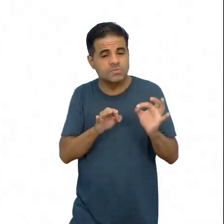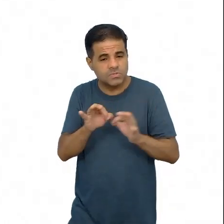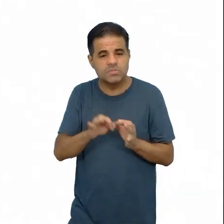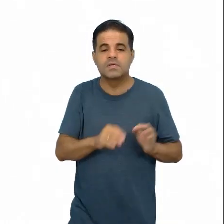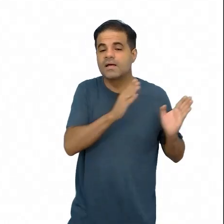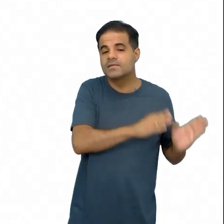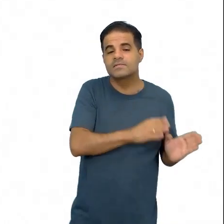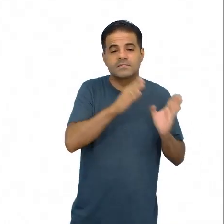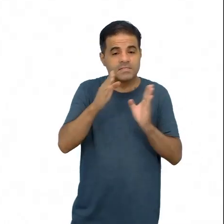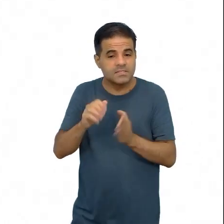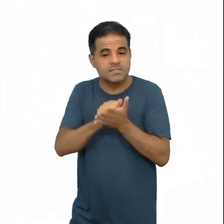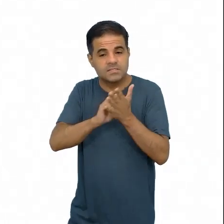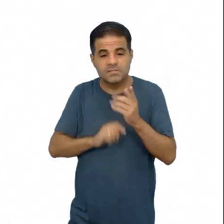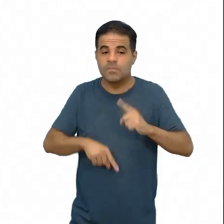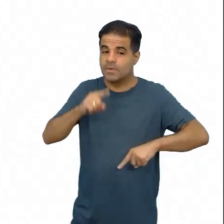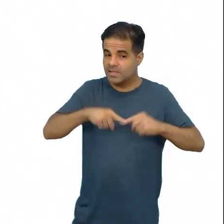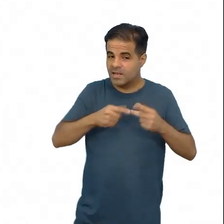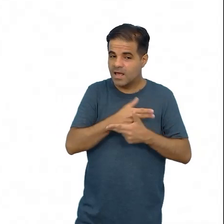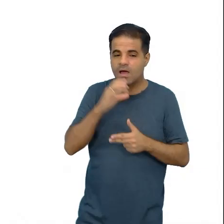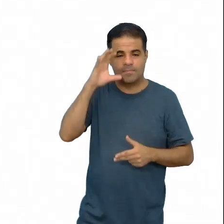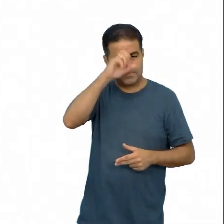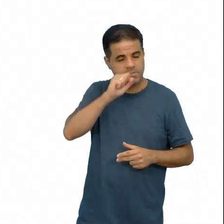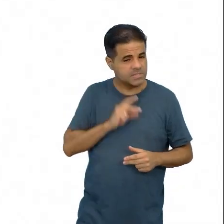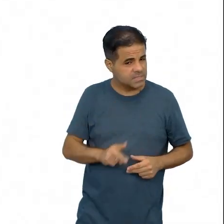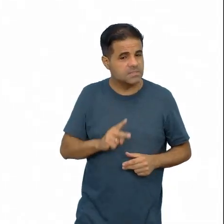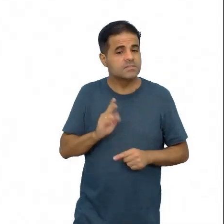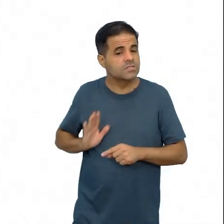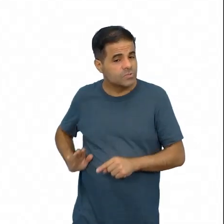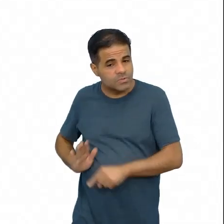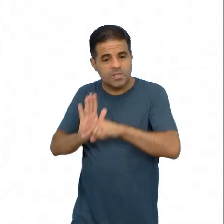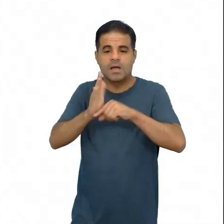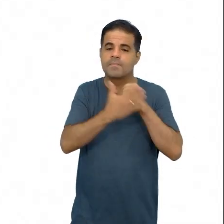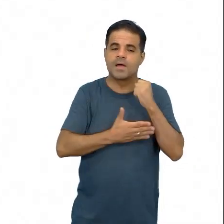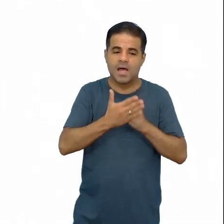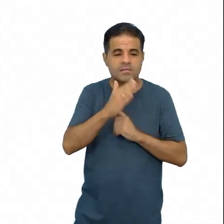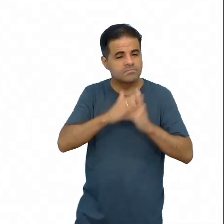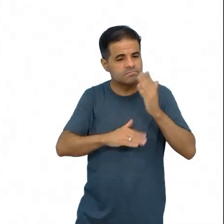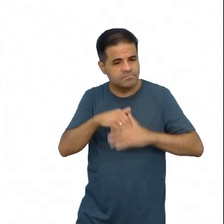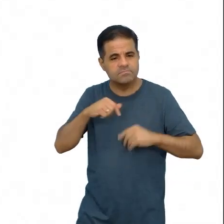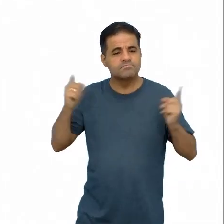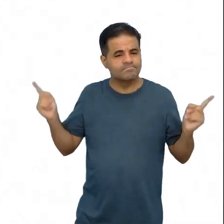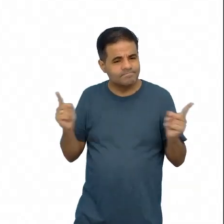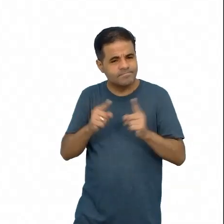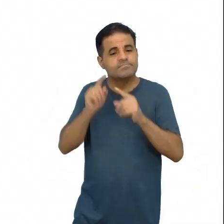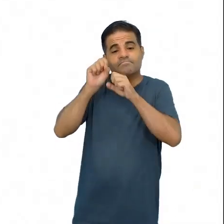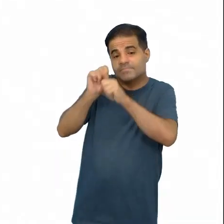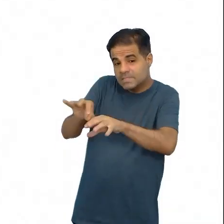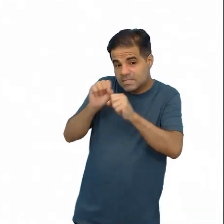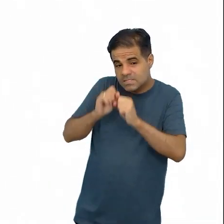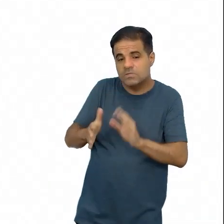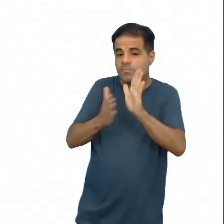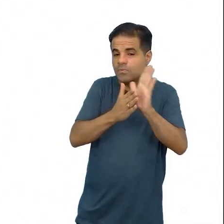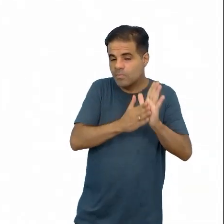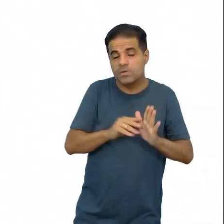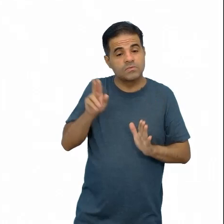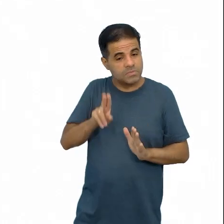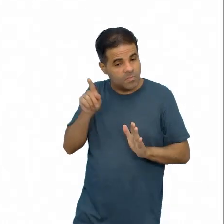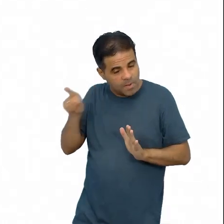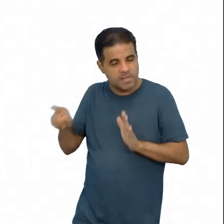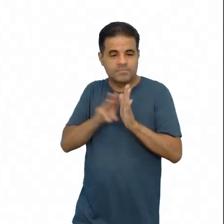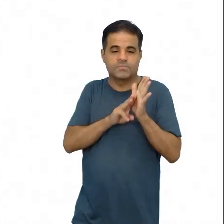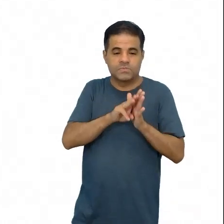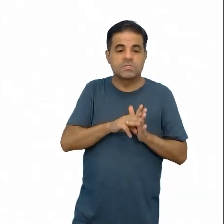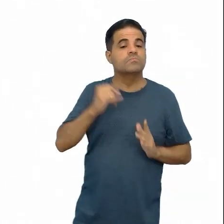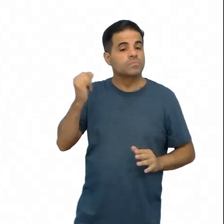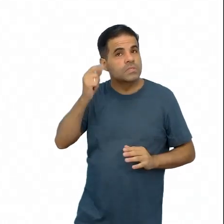as sequências de atividades do material Aprender Sempre servirão de base para a realização das mini-lições propostas por essa metodologia. Vale